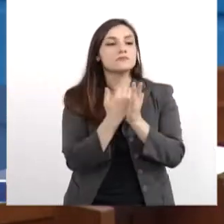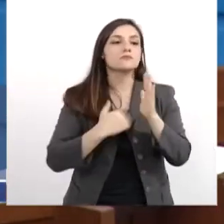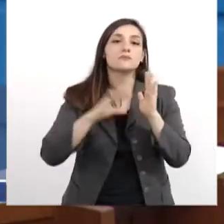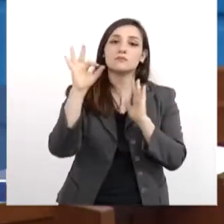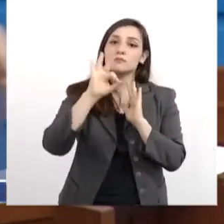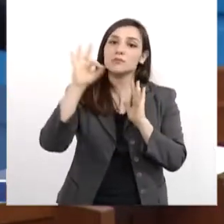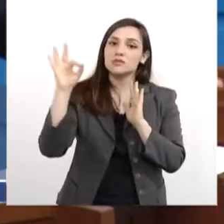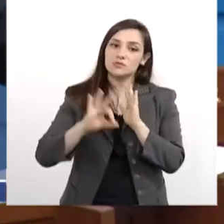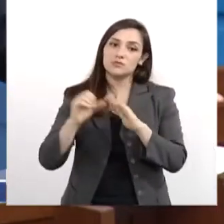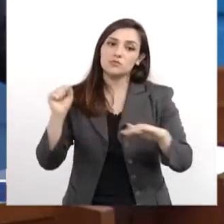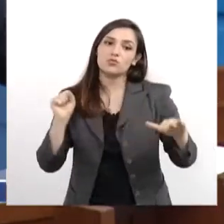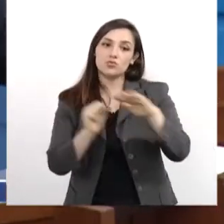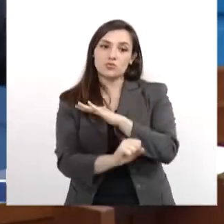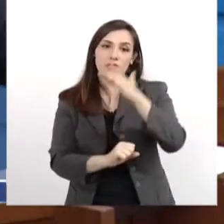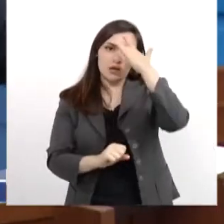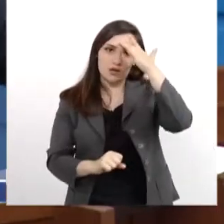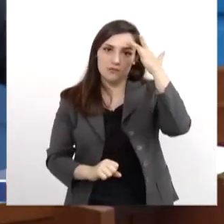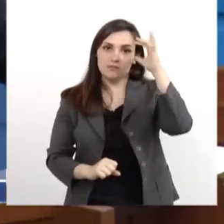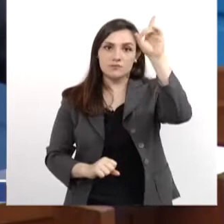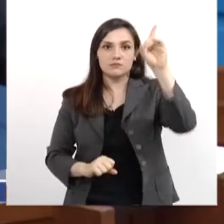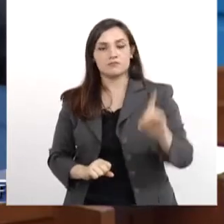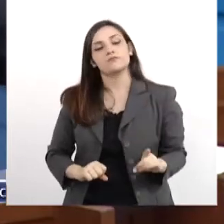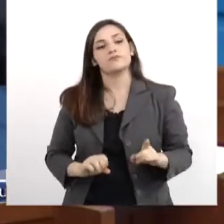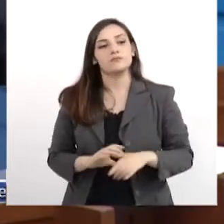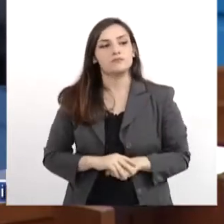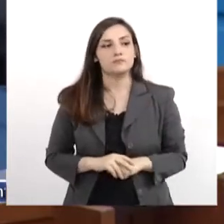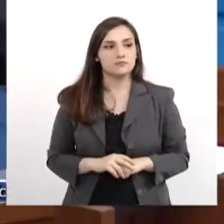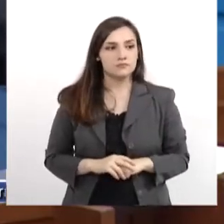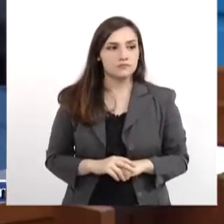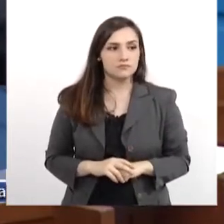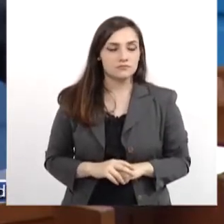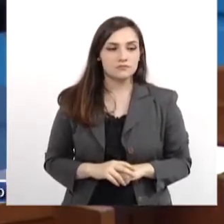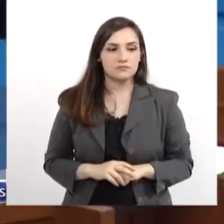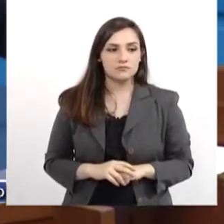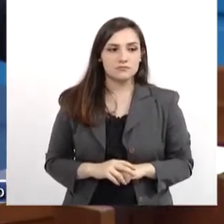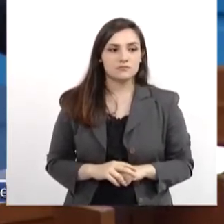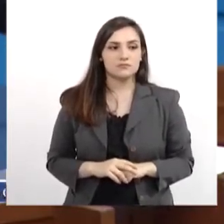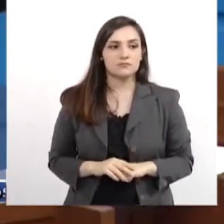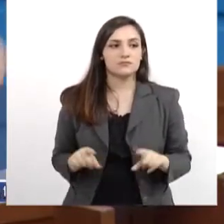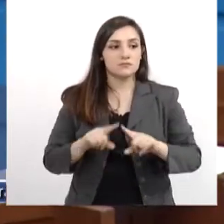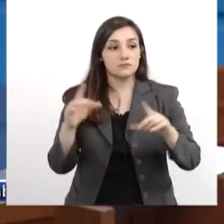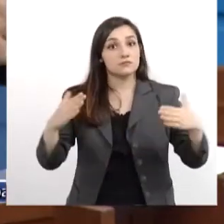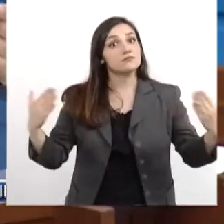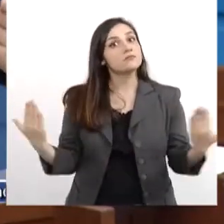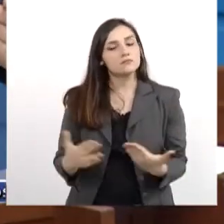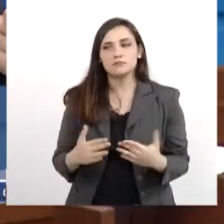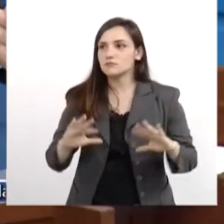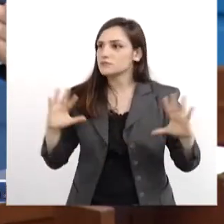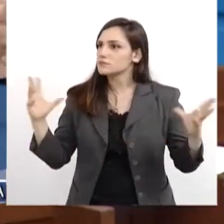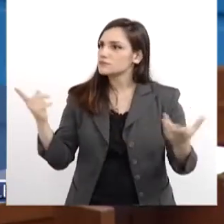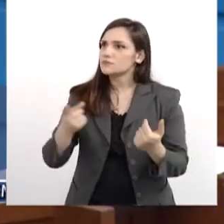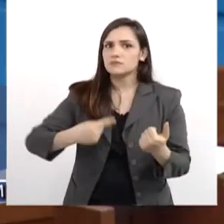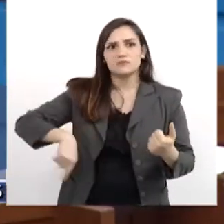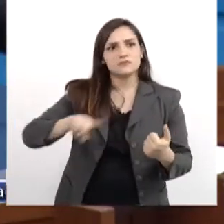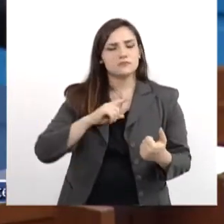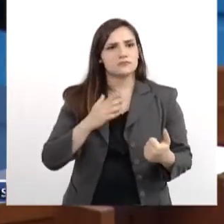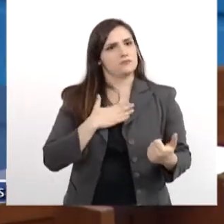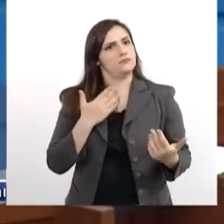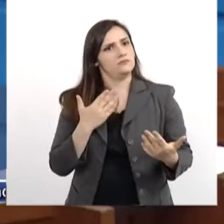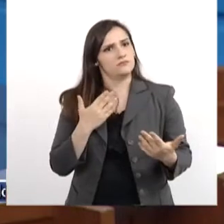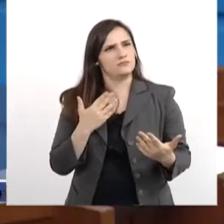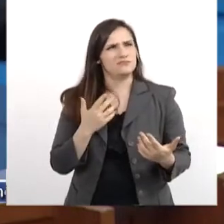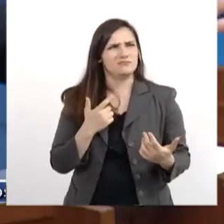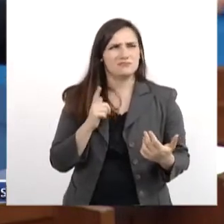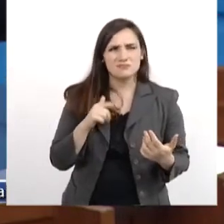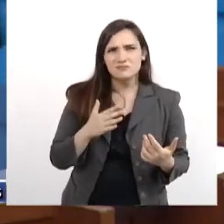cota destinada aos trabalhadores com deficiência. Agora, para espanto nosso, não sei se é espanto